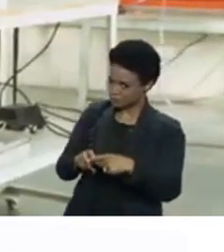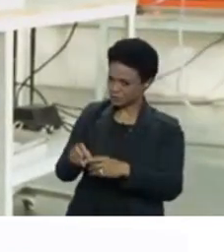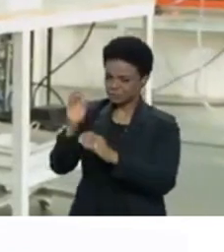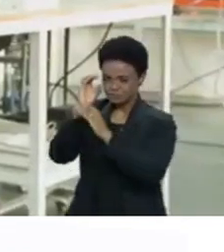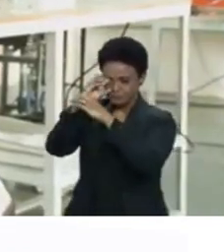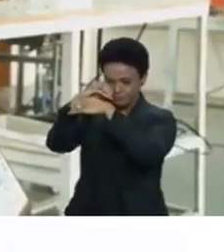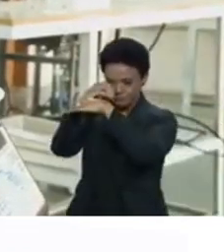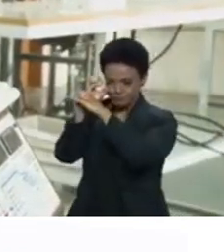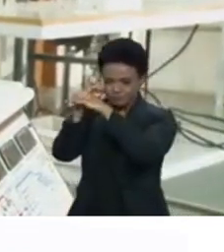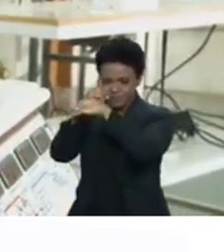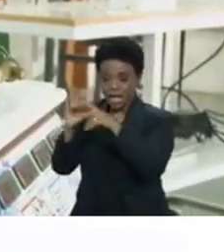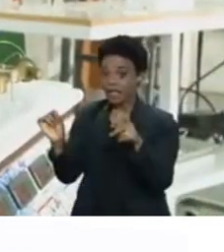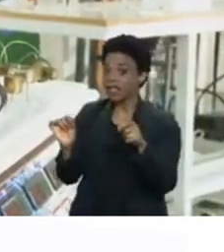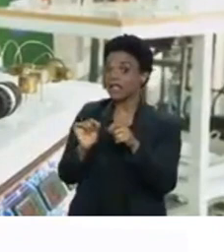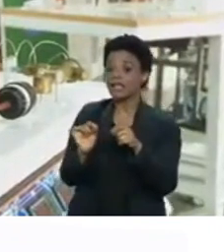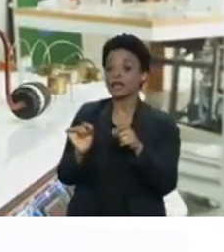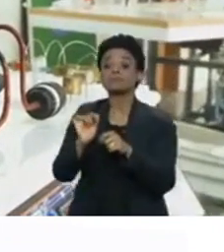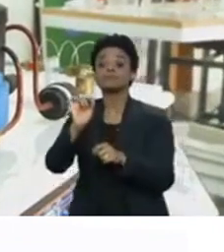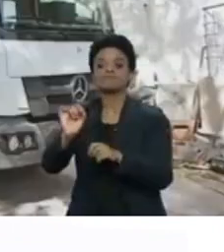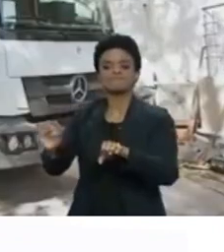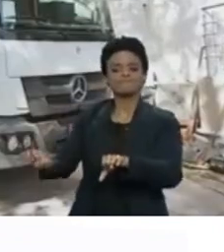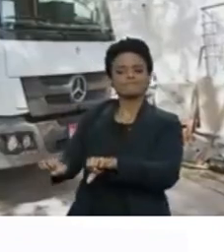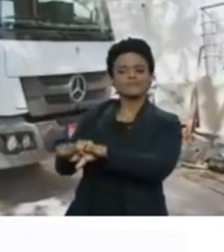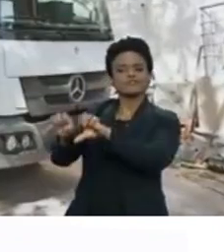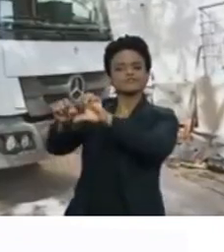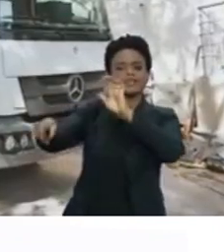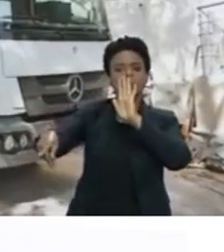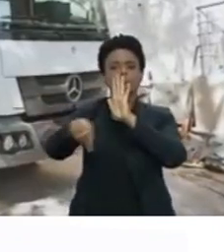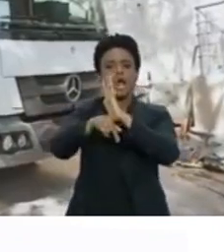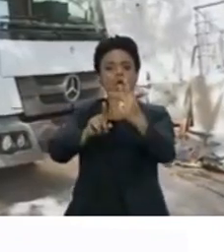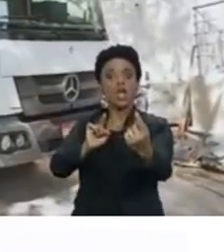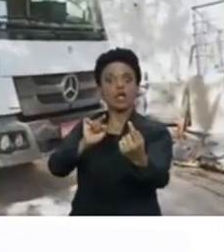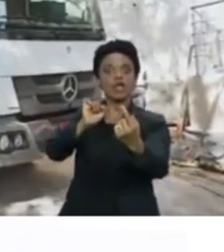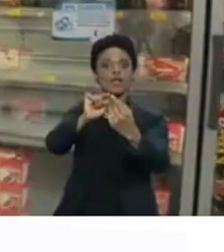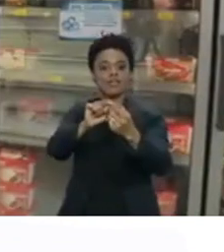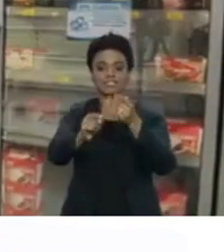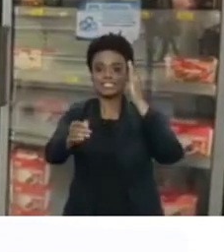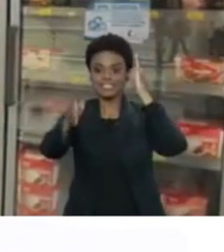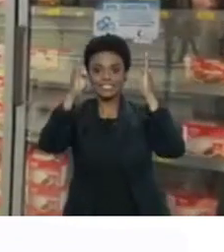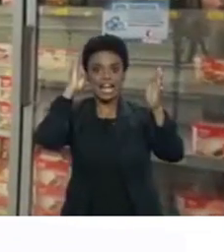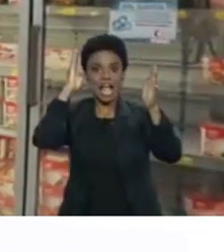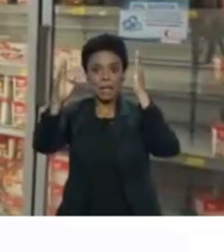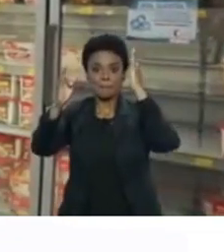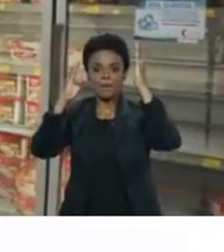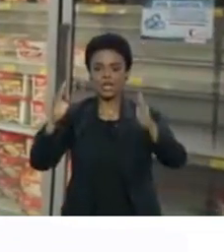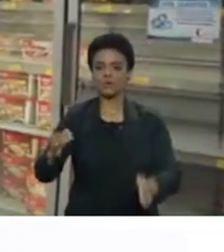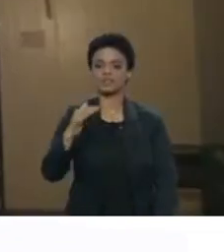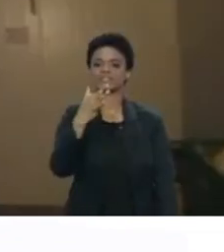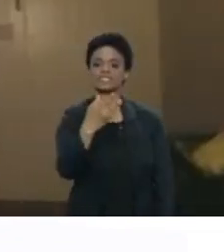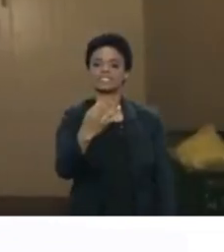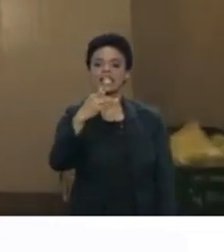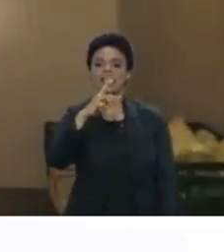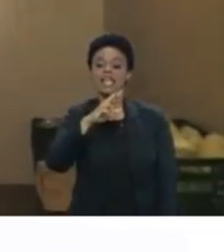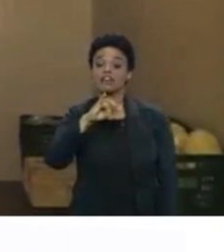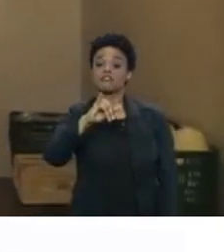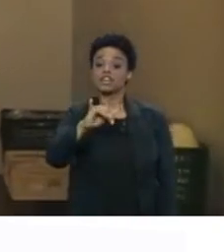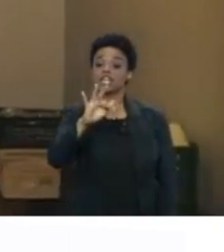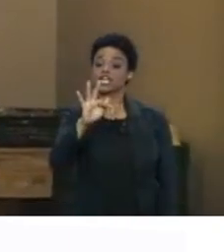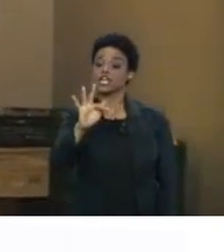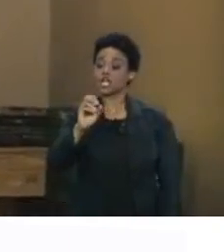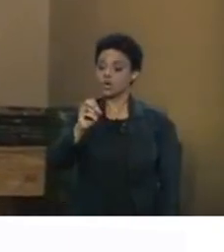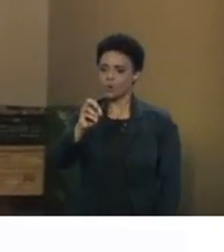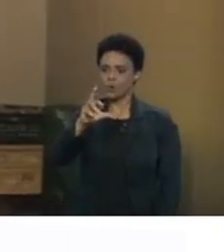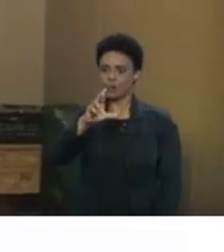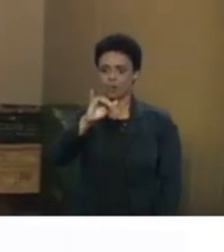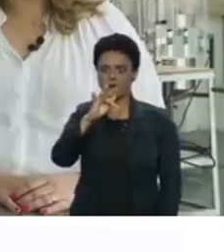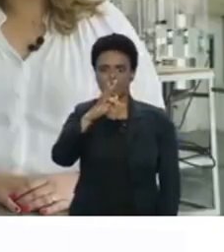engenheiros desenvolvessem uma estrutura com esta finalidade, como os caminhões frigoríficos e os refrigeradores, por exemplo, que utilizam o sistema